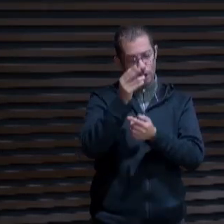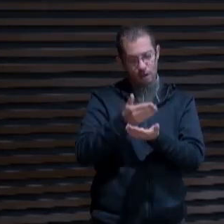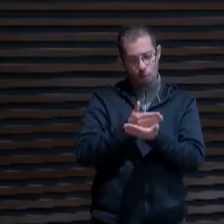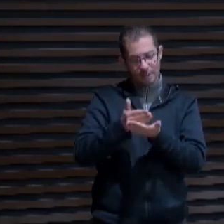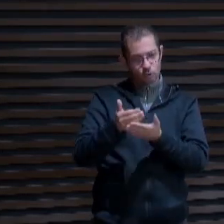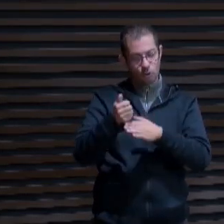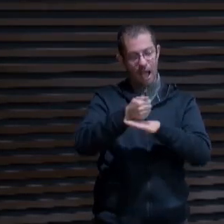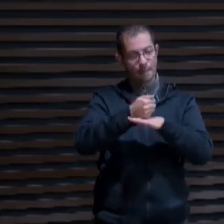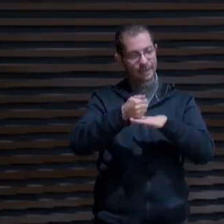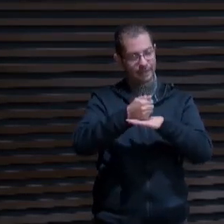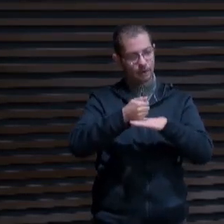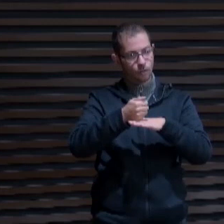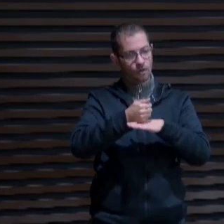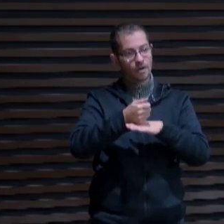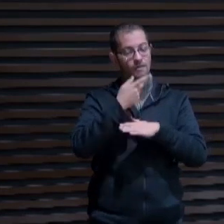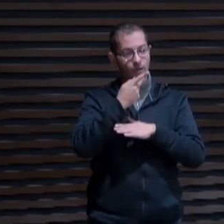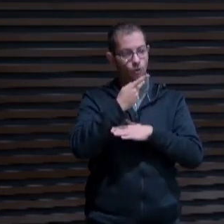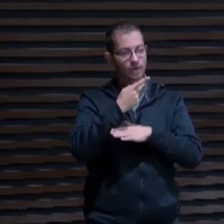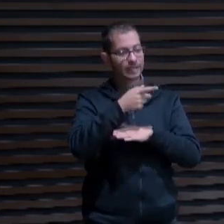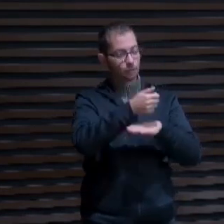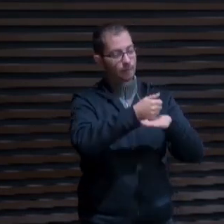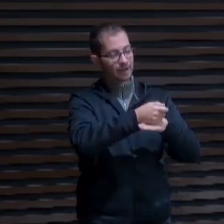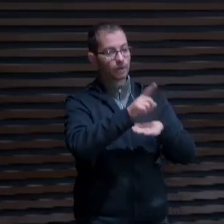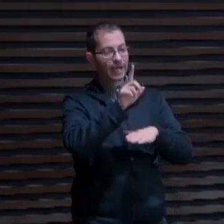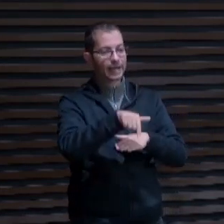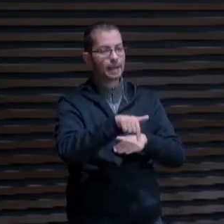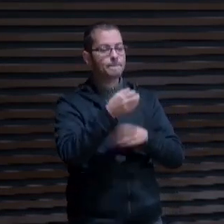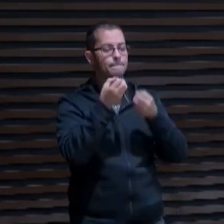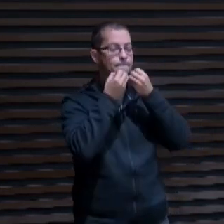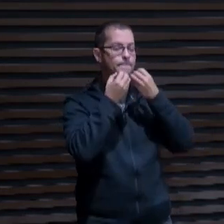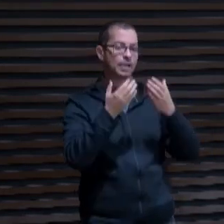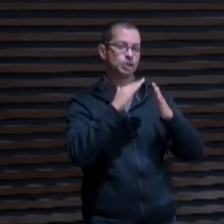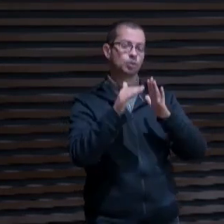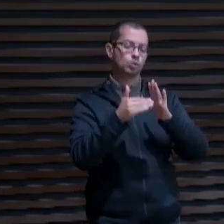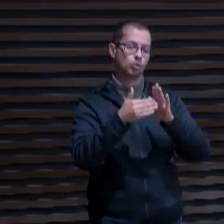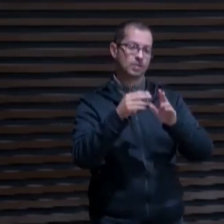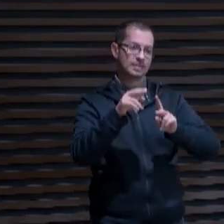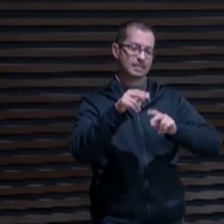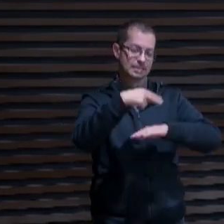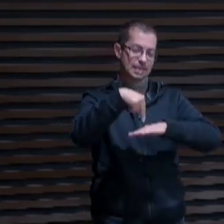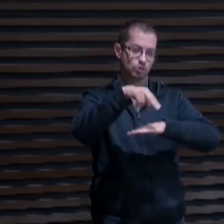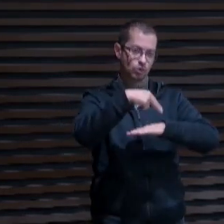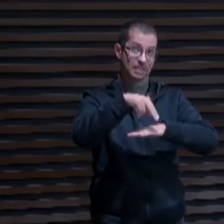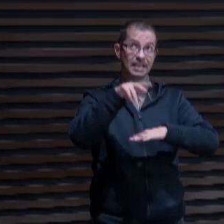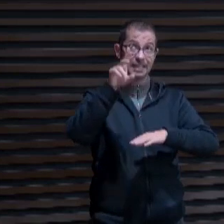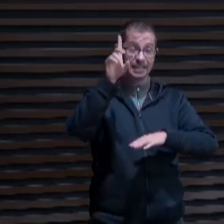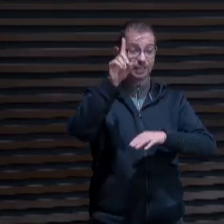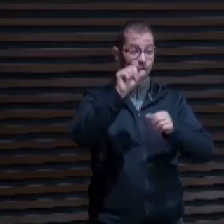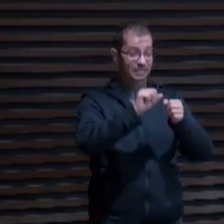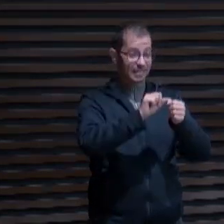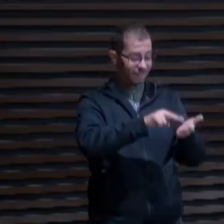que nele seriam benditas todas as nações da terra. E dele Deus levantaria uma nação, ele